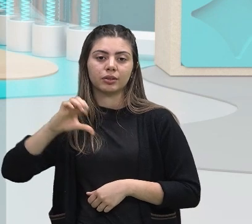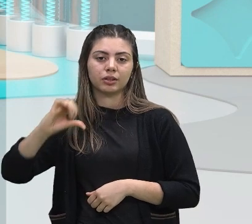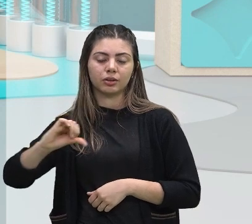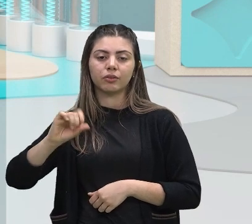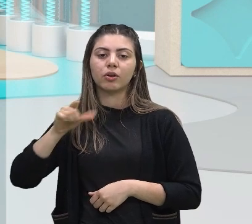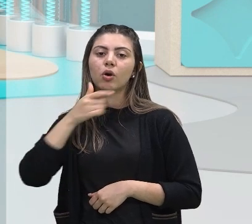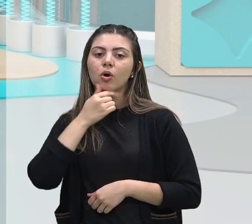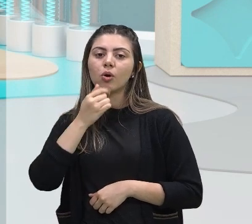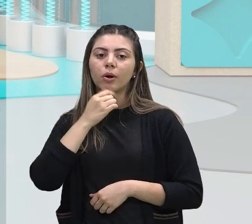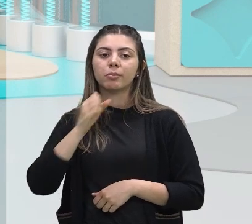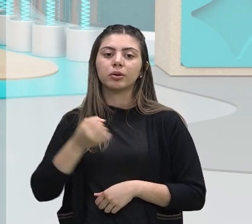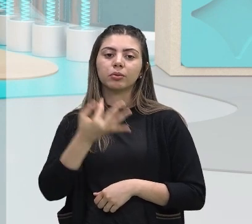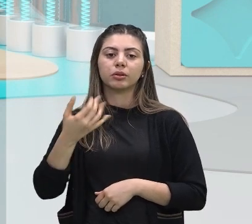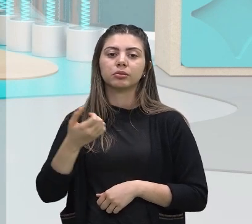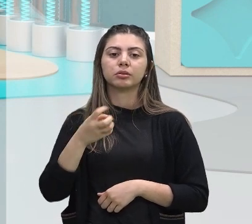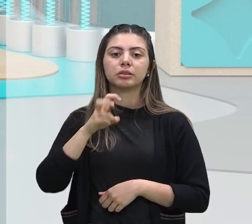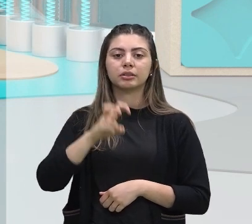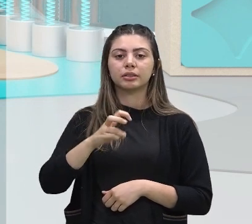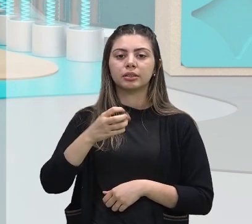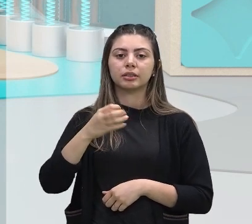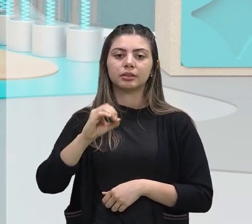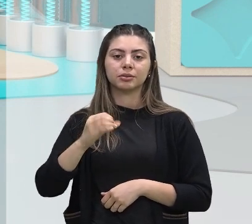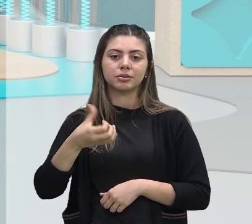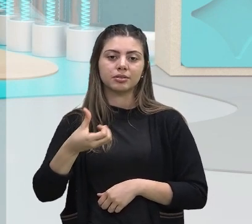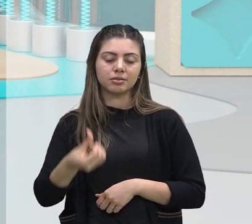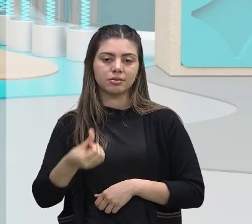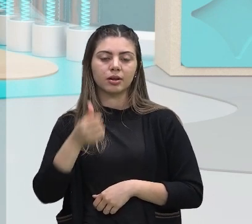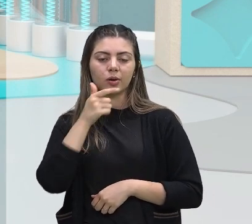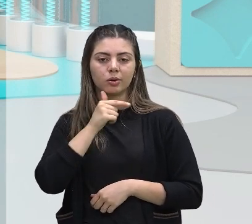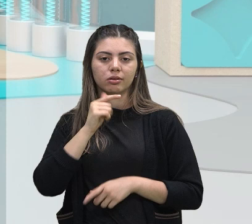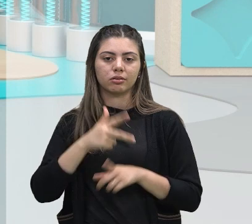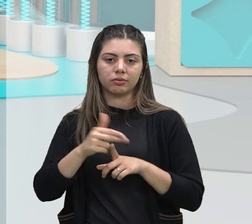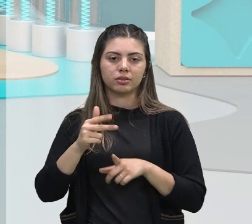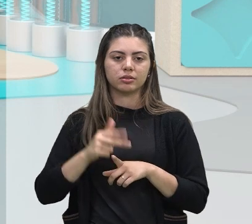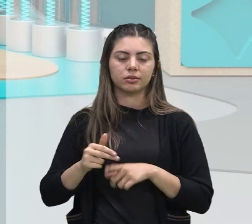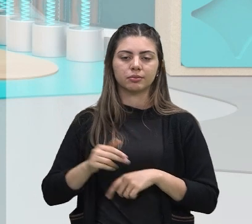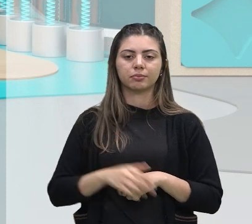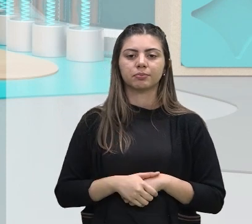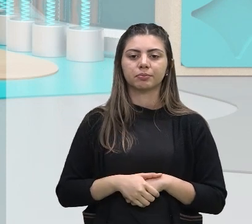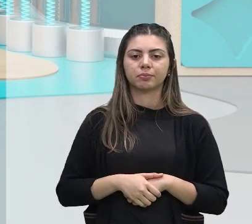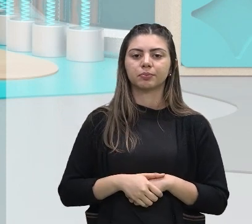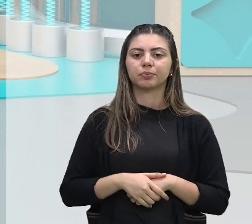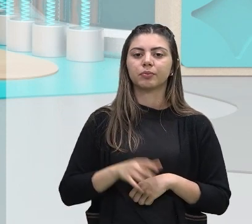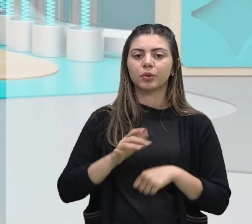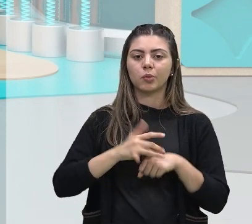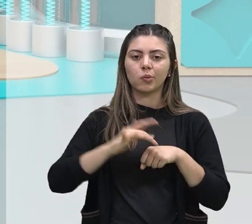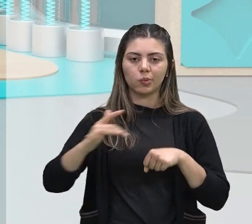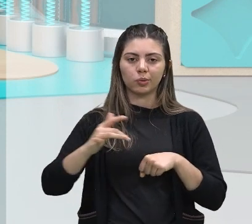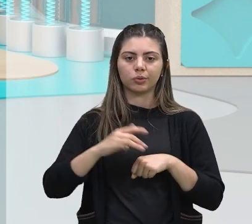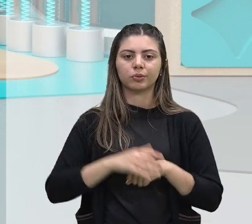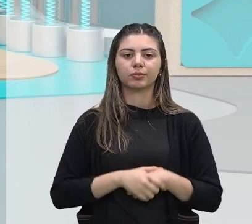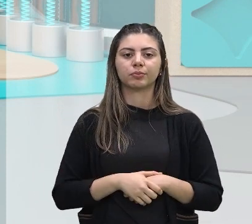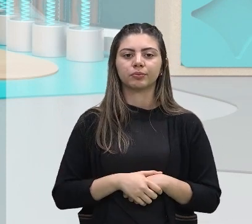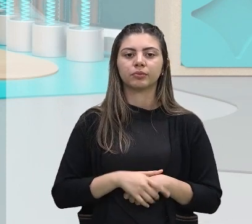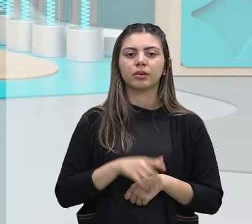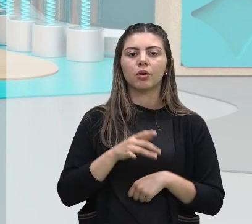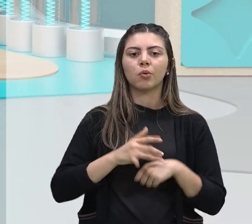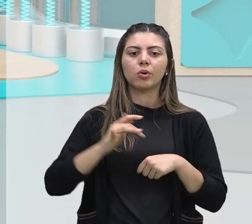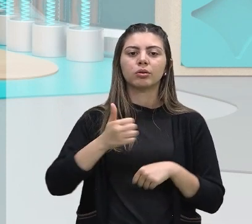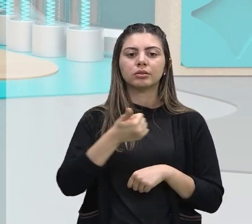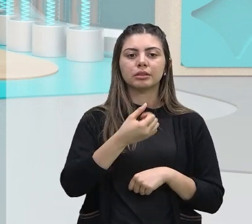gênero masculino 506, né? Aliás, o ouro 130 do feminino e